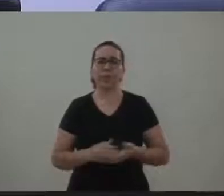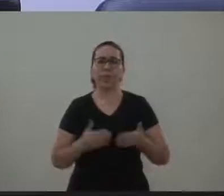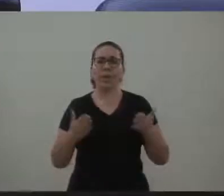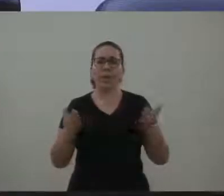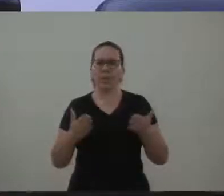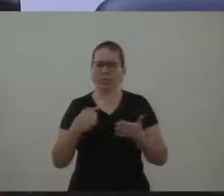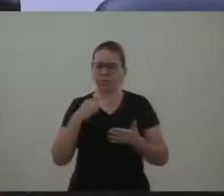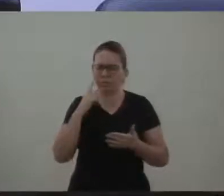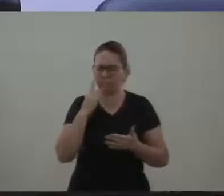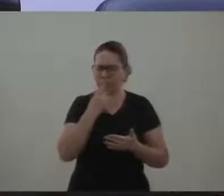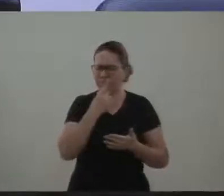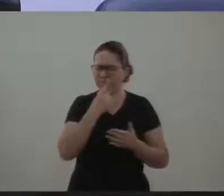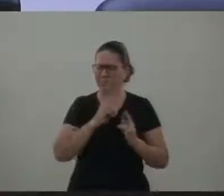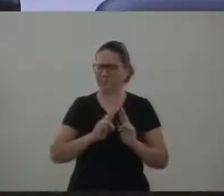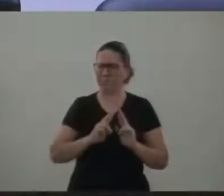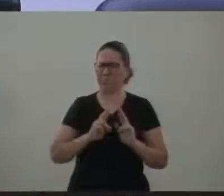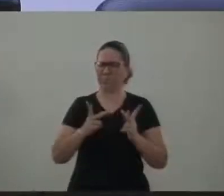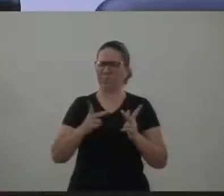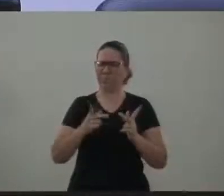causa estranheza, sim,